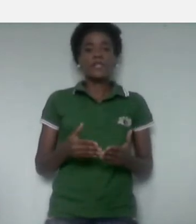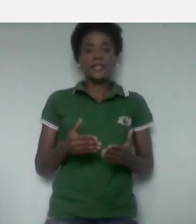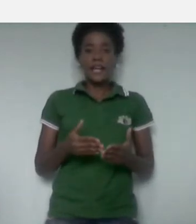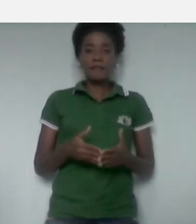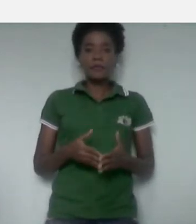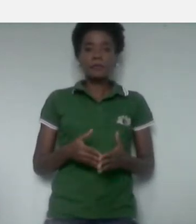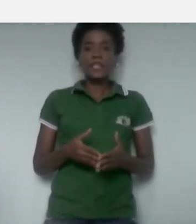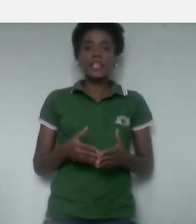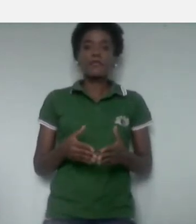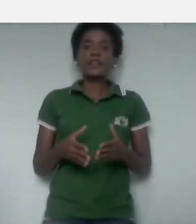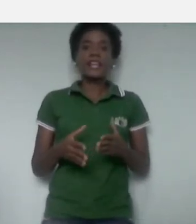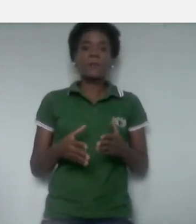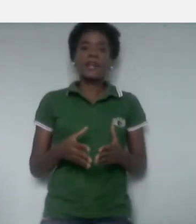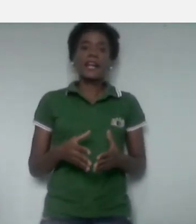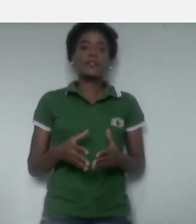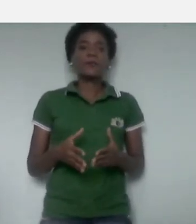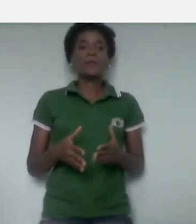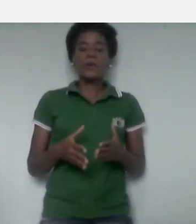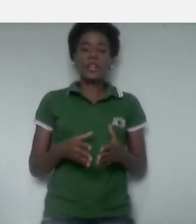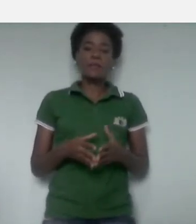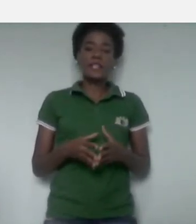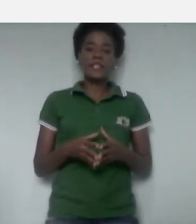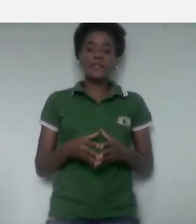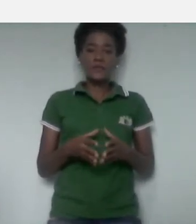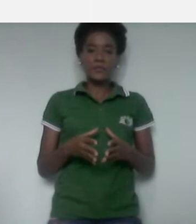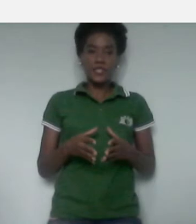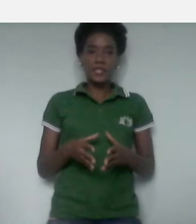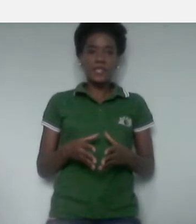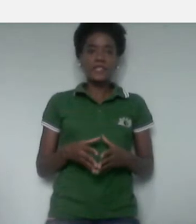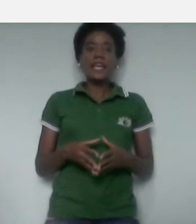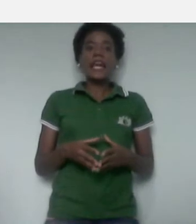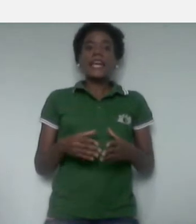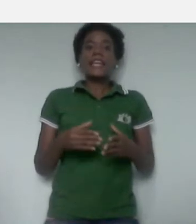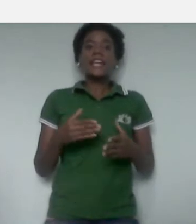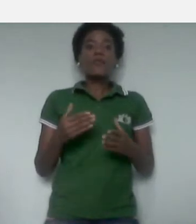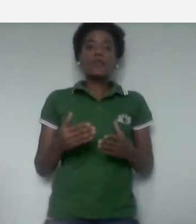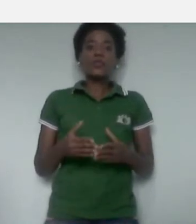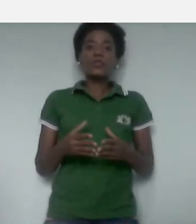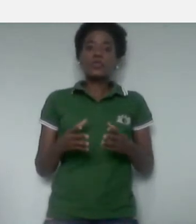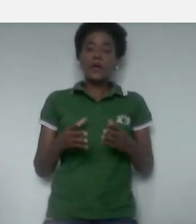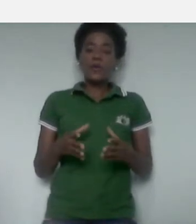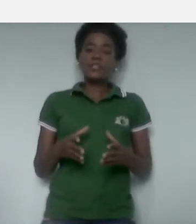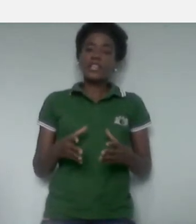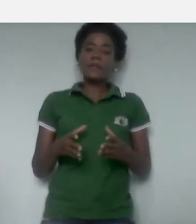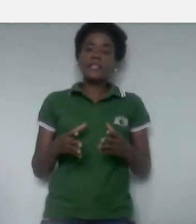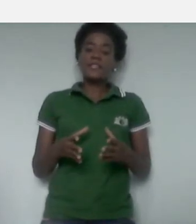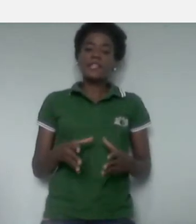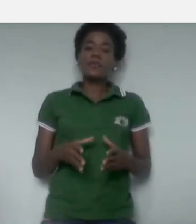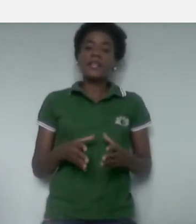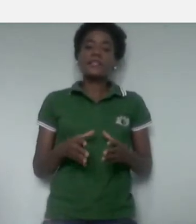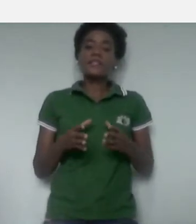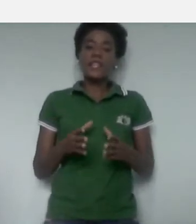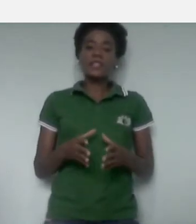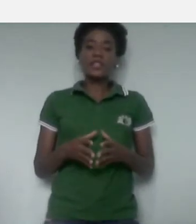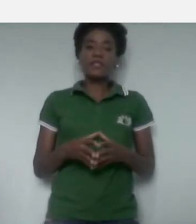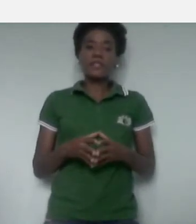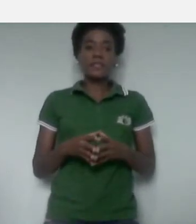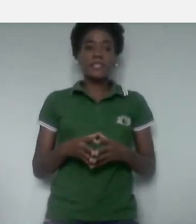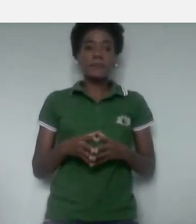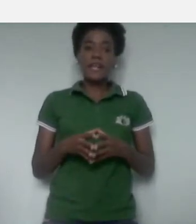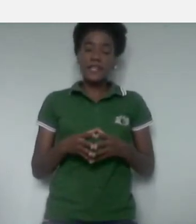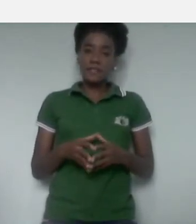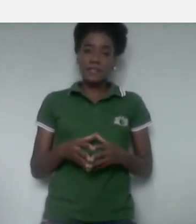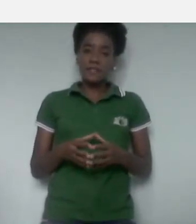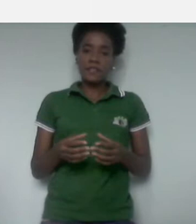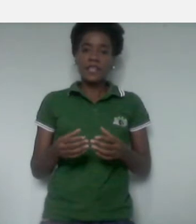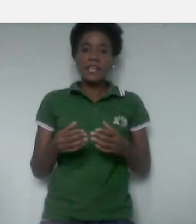Desenvolvimento Sustentável, que foram elaborados pelo Programa das Nações Unidas e é um fruto de um acordo estabelecido entre